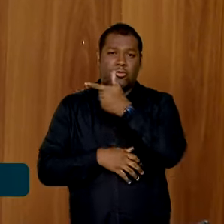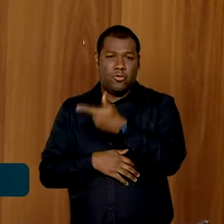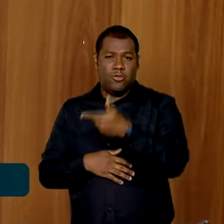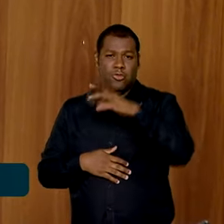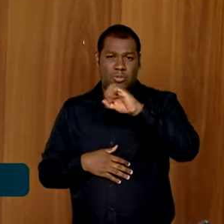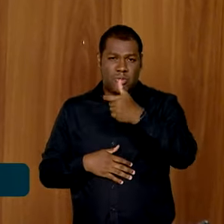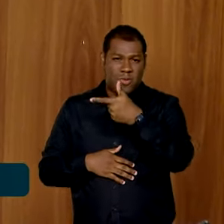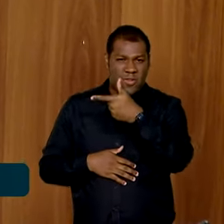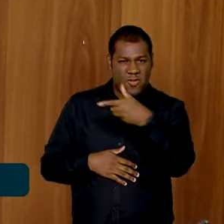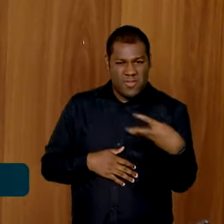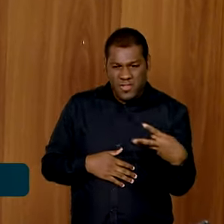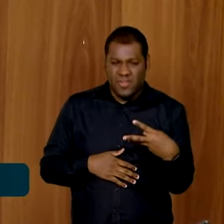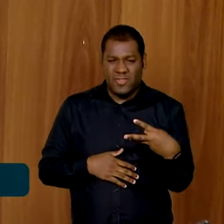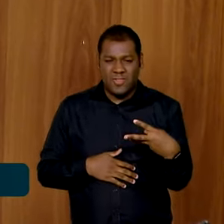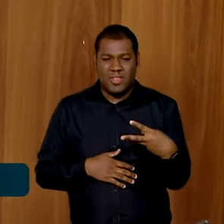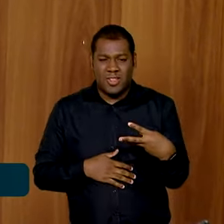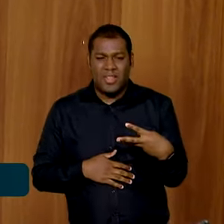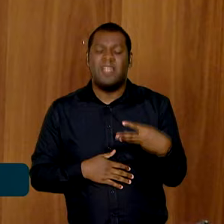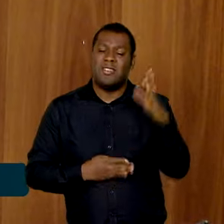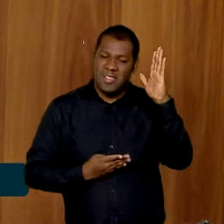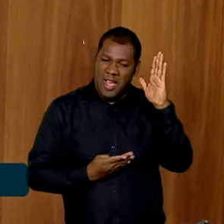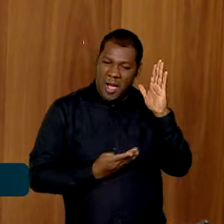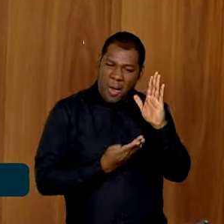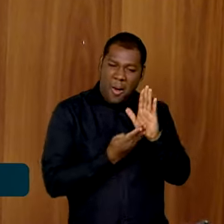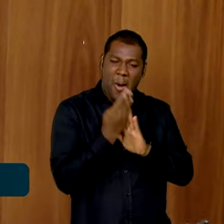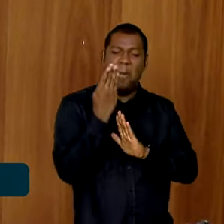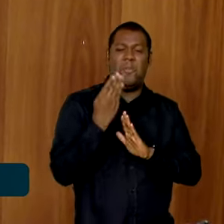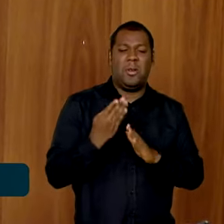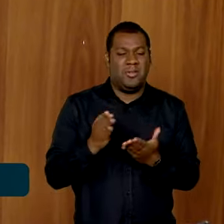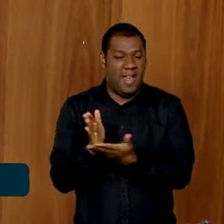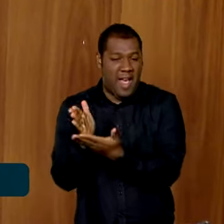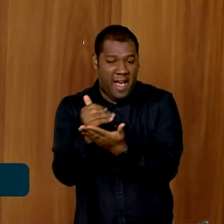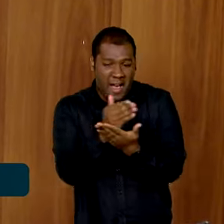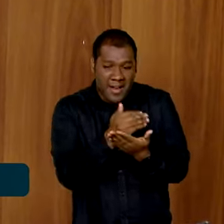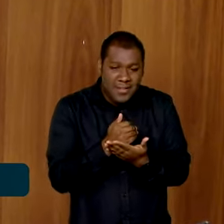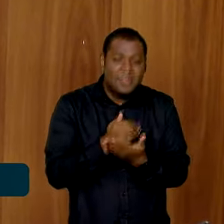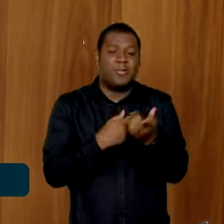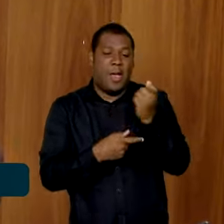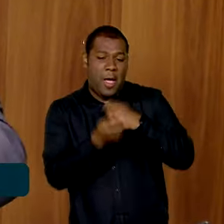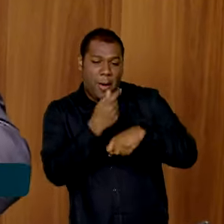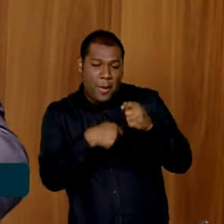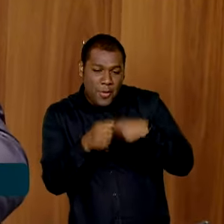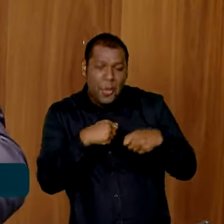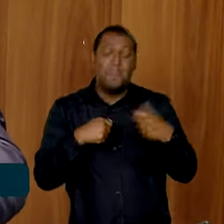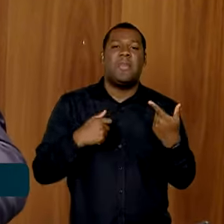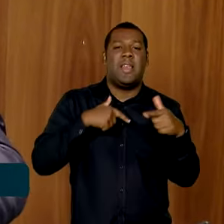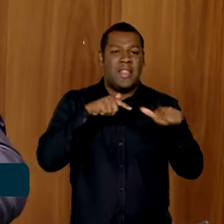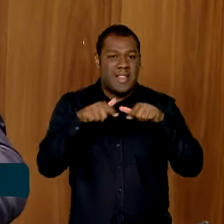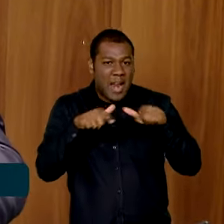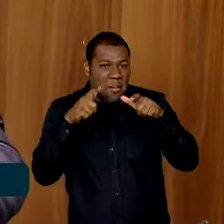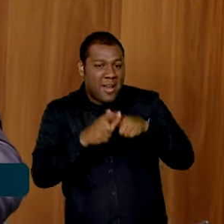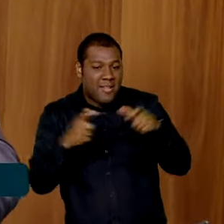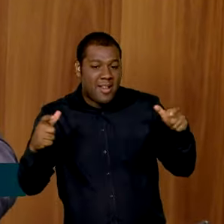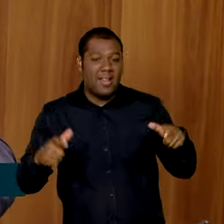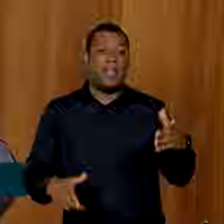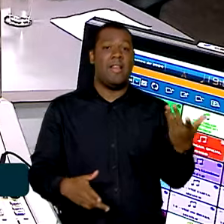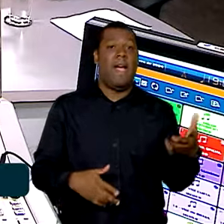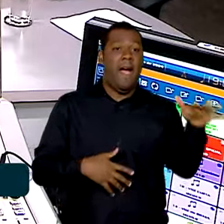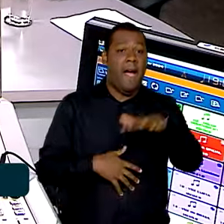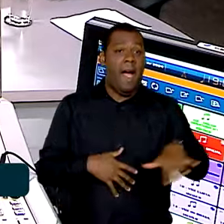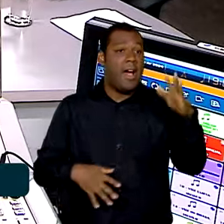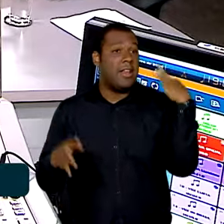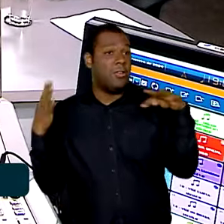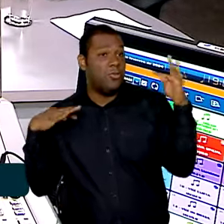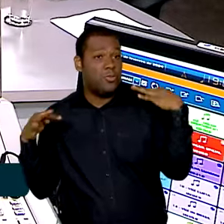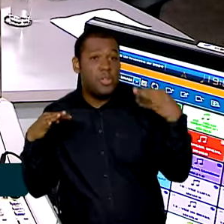número tão incrível para comemorar de arrecadação, de rendimento, de geração de emprego e renda. O turismo hoje gera quase 8